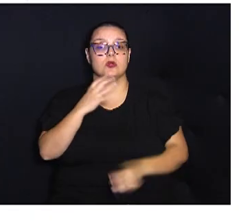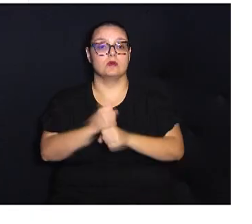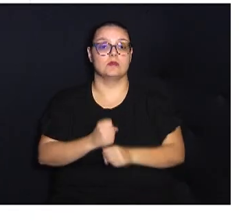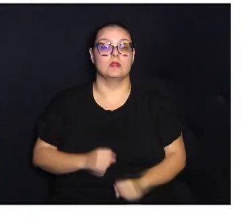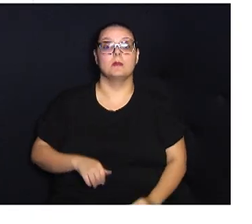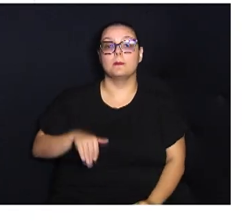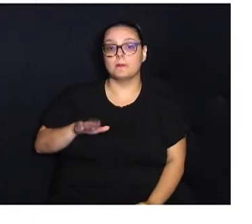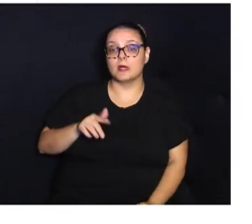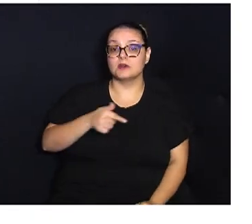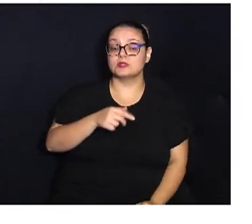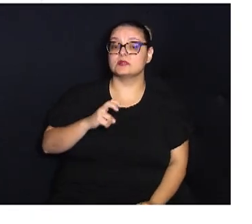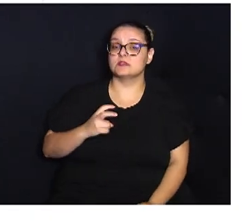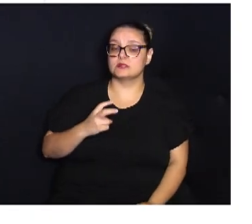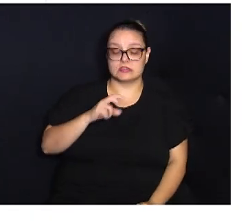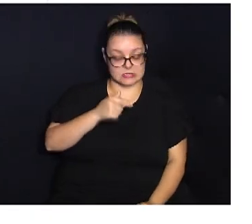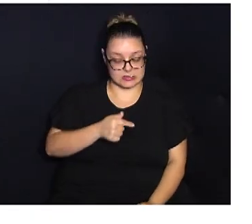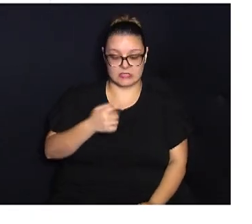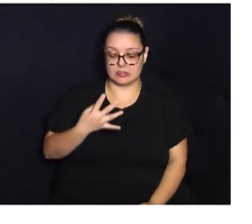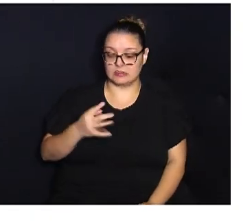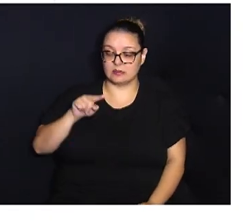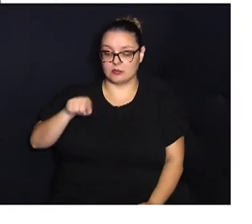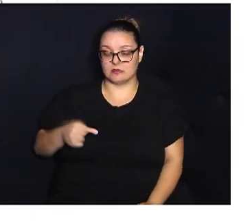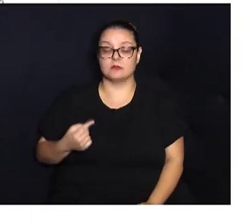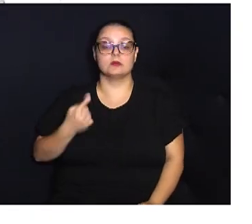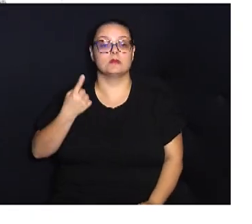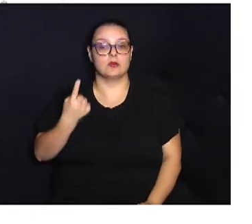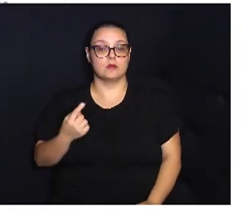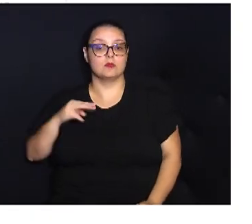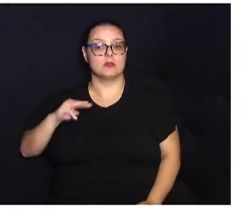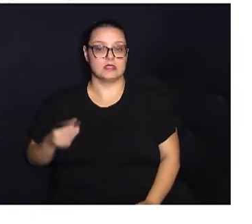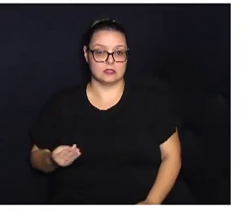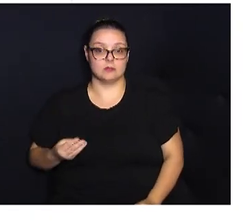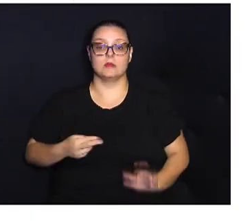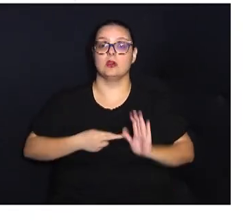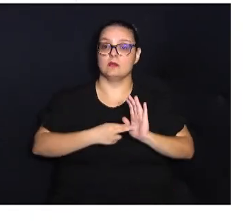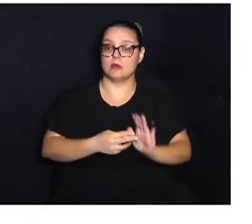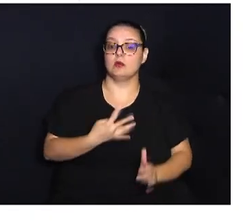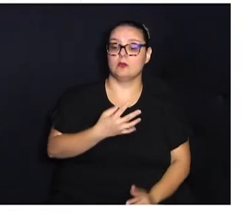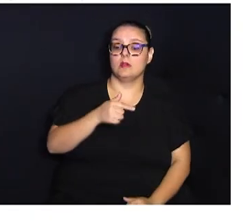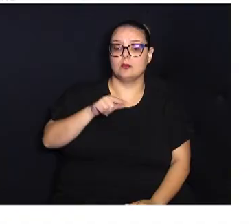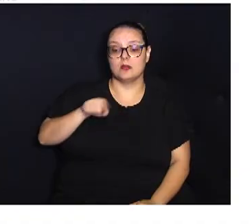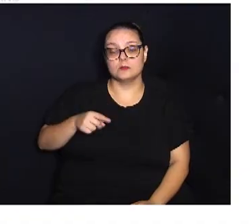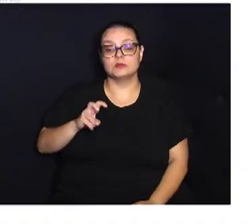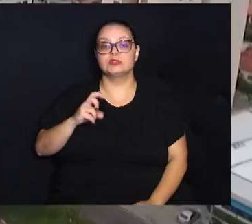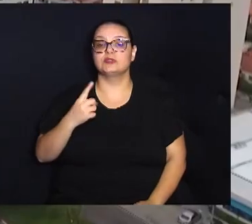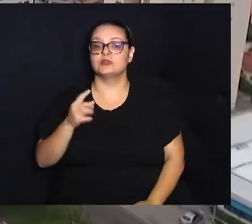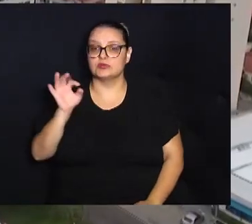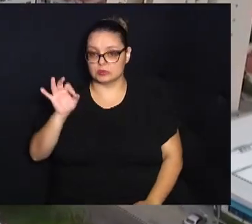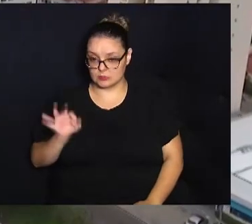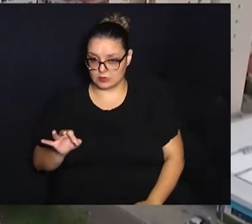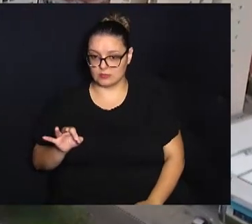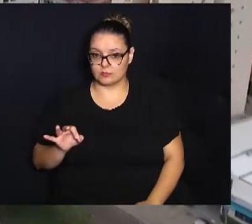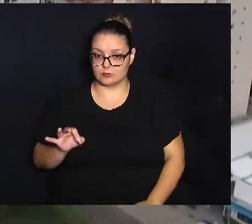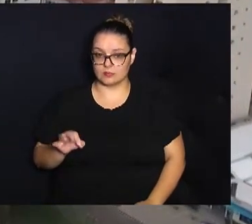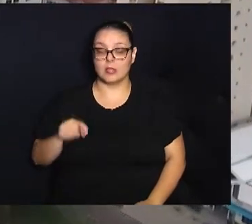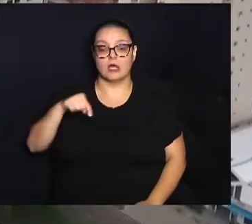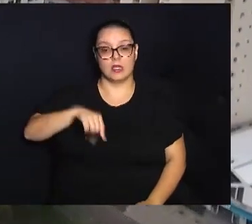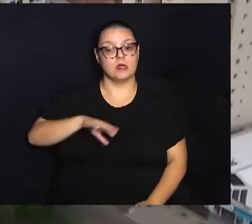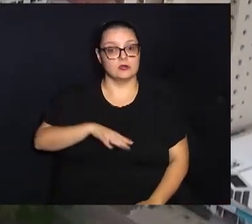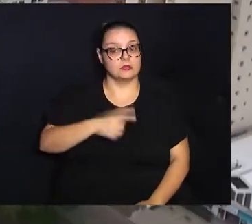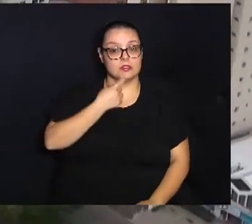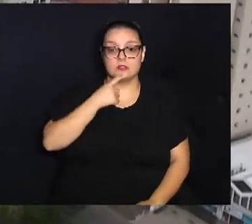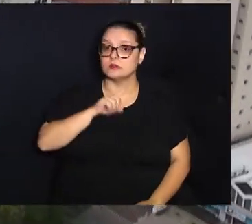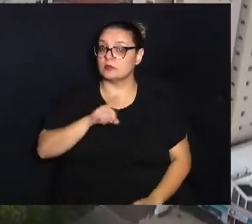de 74,1 milhões de eleitores, representando 47,51% do eleitorado. Em Campinas não